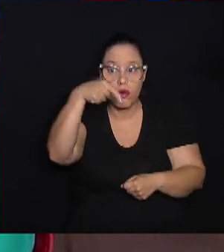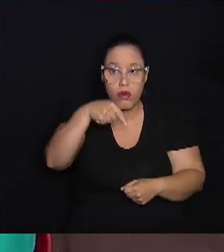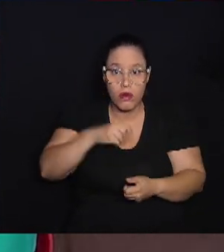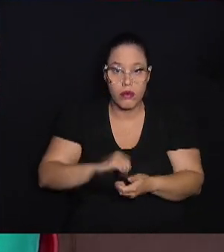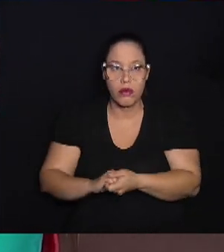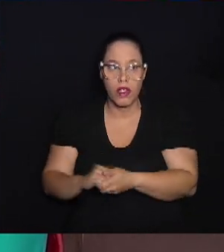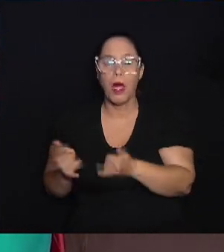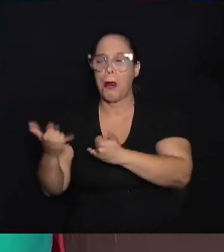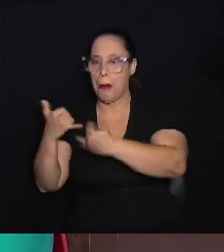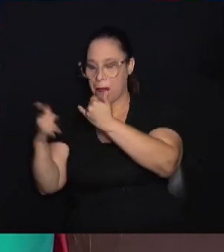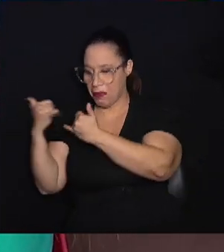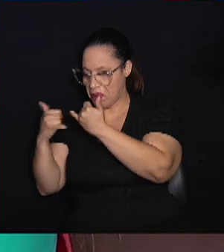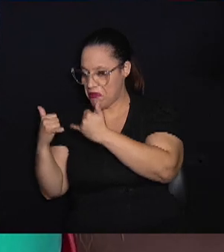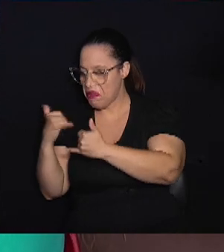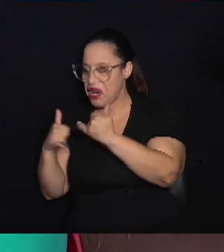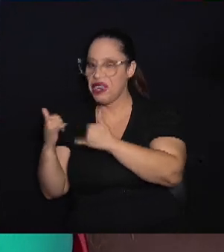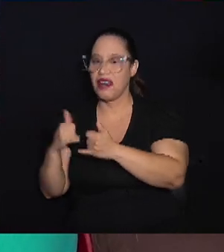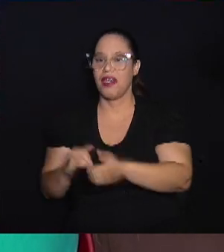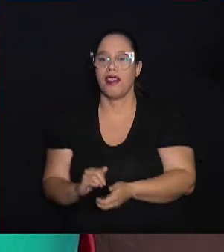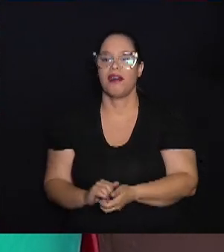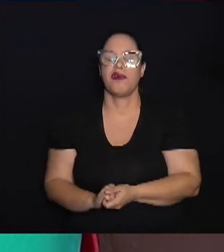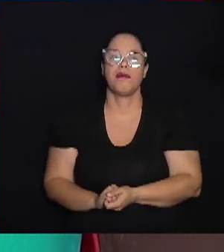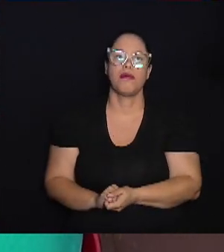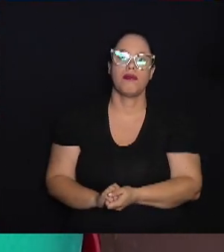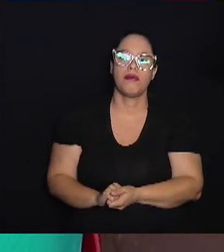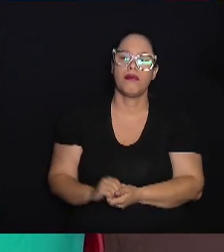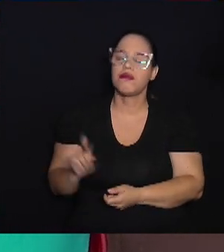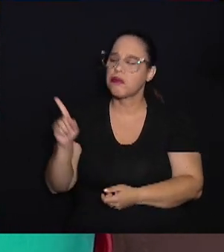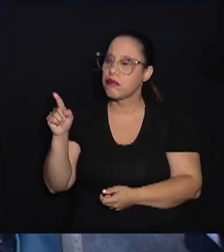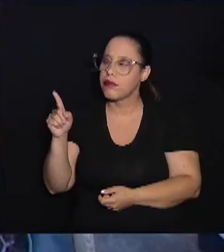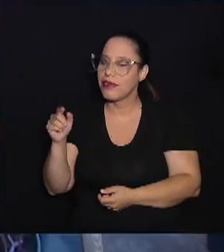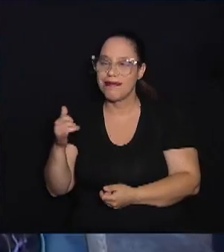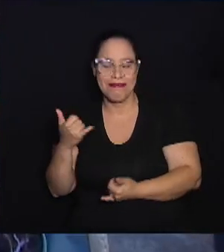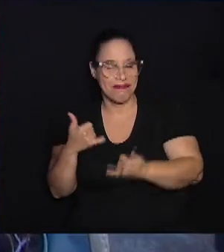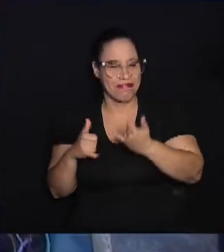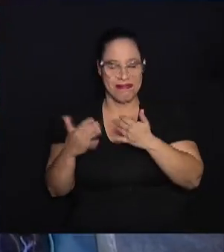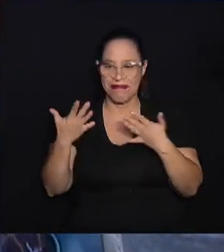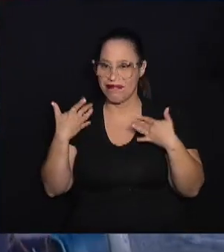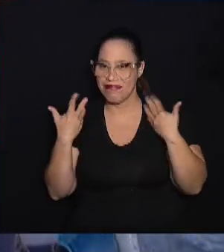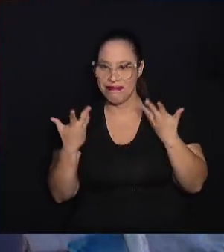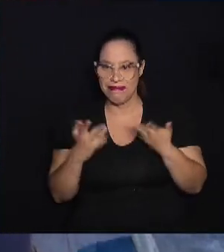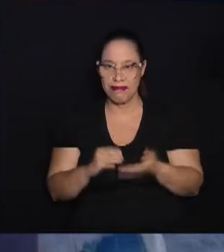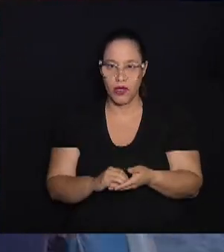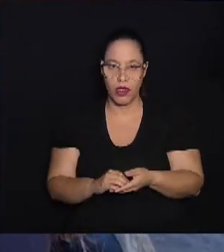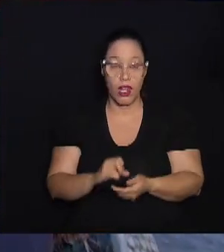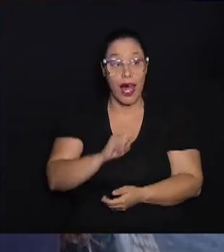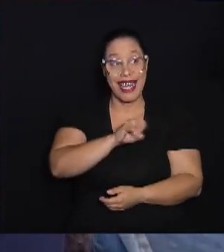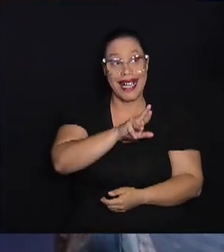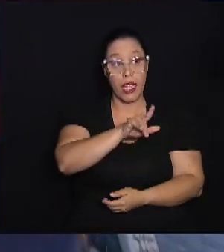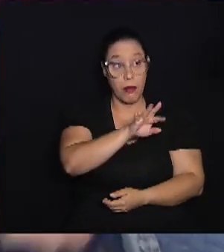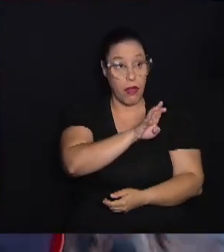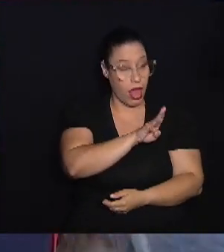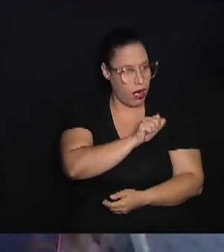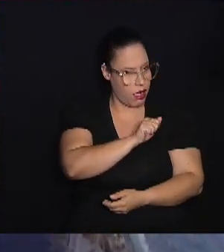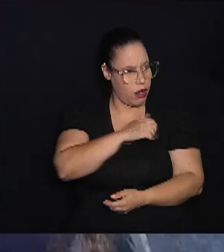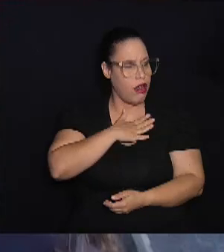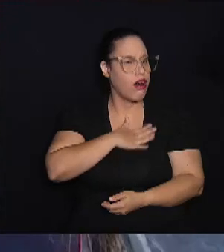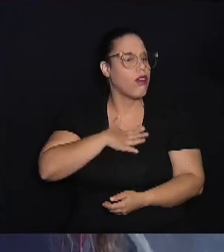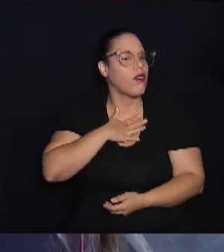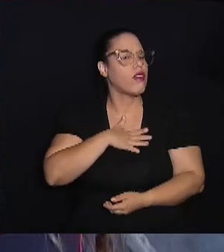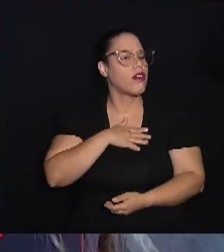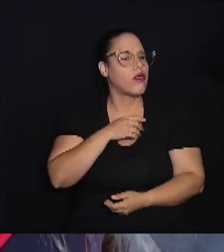Brincar bastante. E também se divertir. Isabela, o que você mais gosta de fazer aqui na